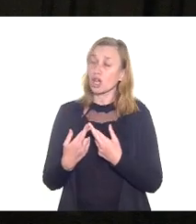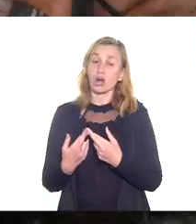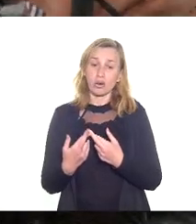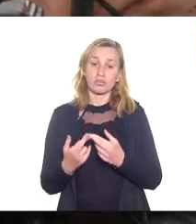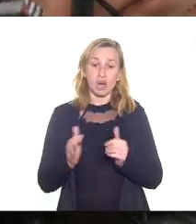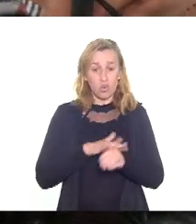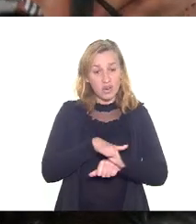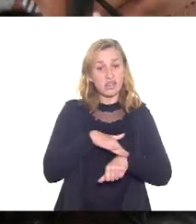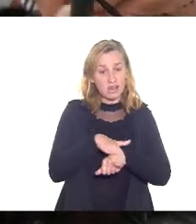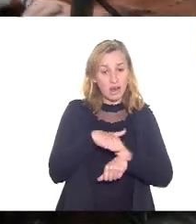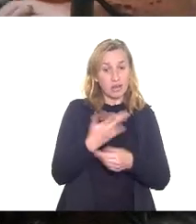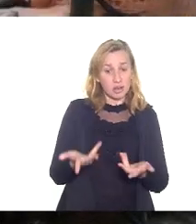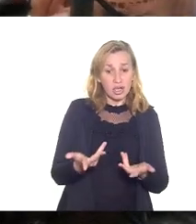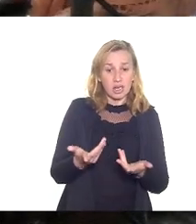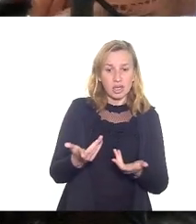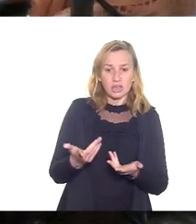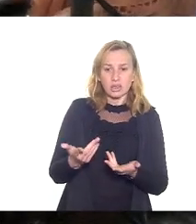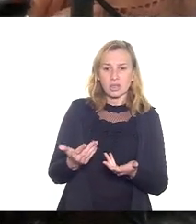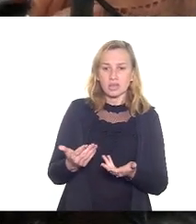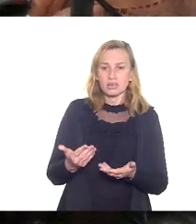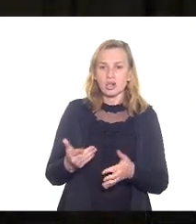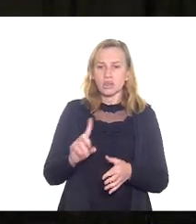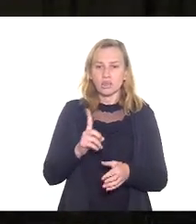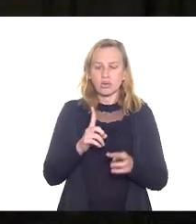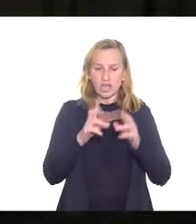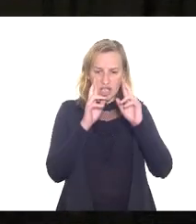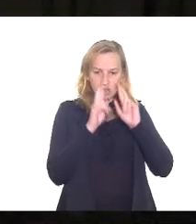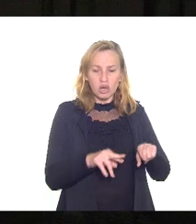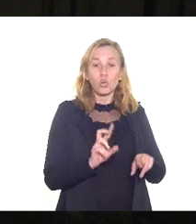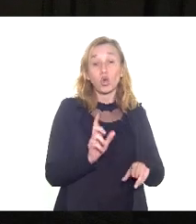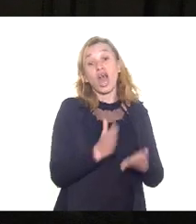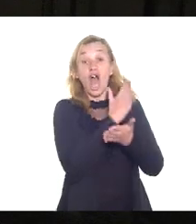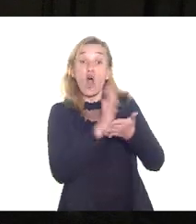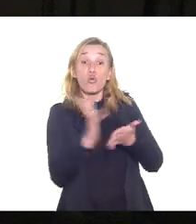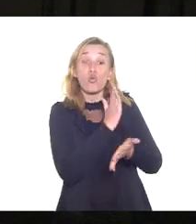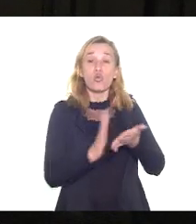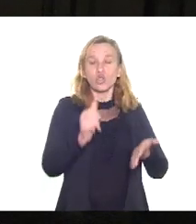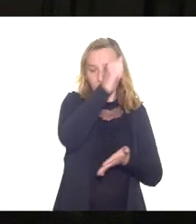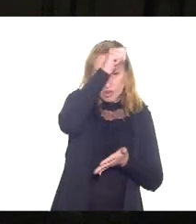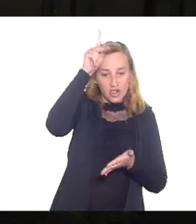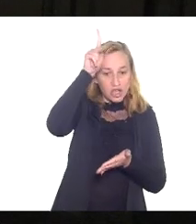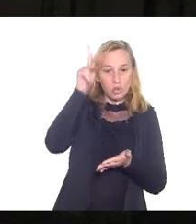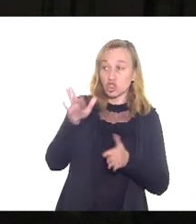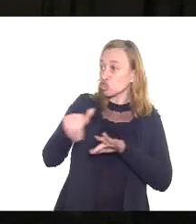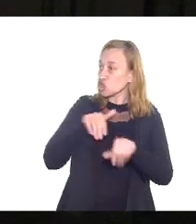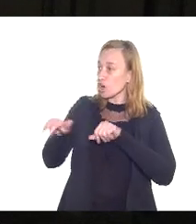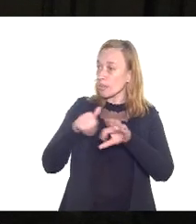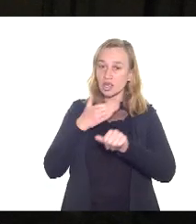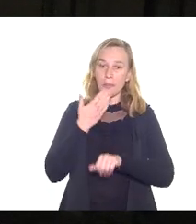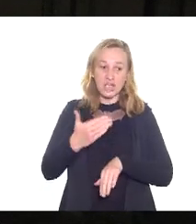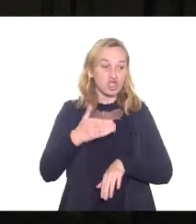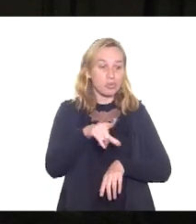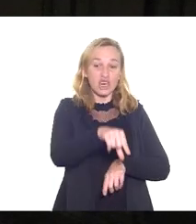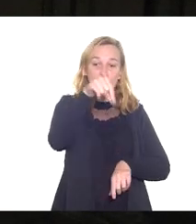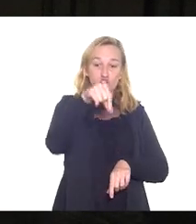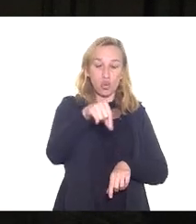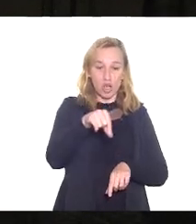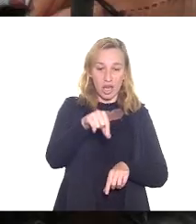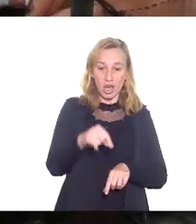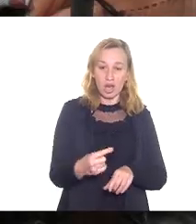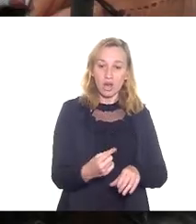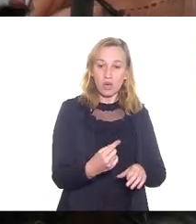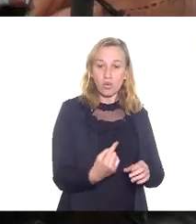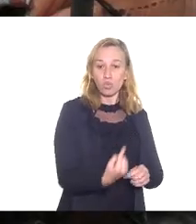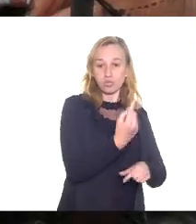melhor caminho. Mas por parte de quem não está sendo respeitado? Algumas prefeituras estão chamando os pedagogos e pedindo para que escolham entre uma matrícula e